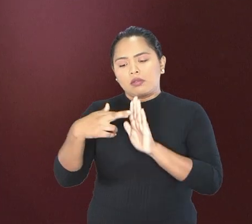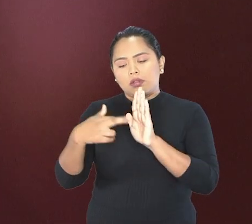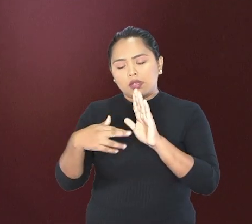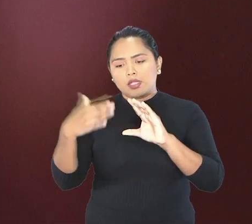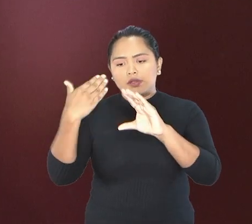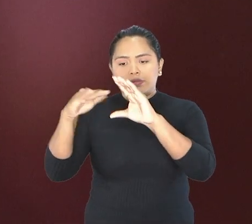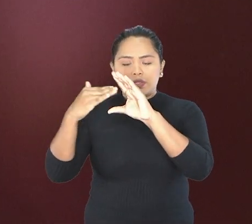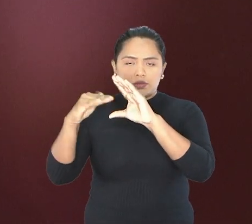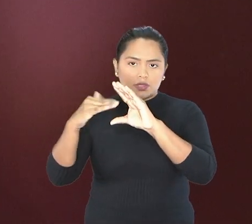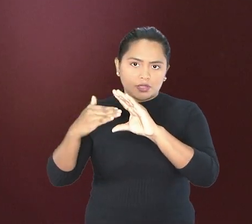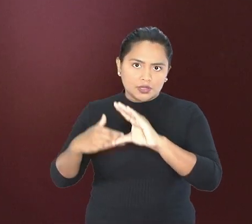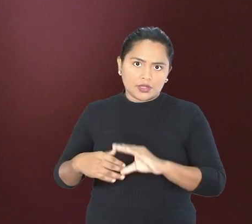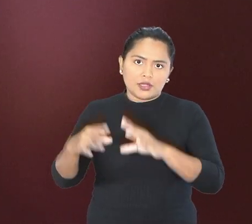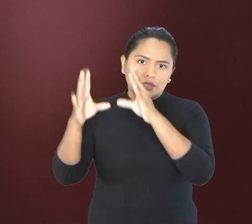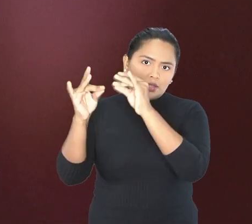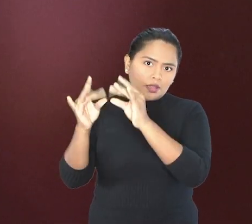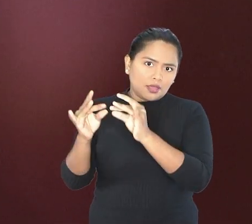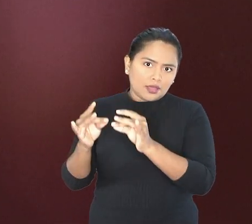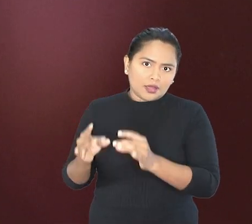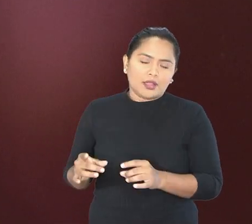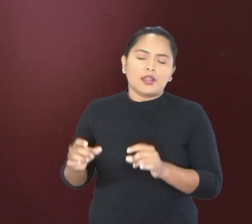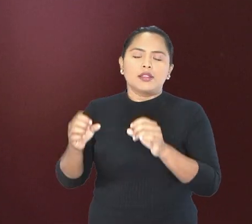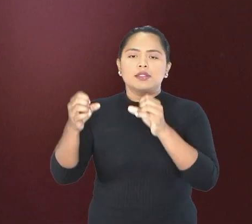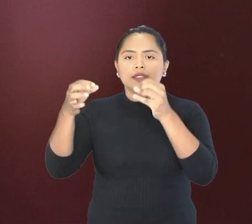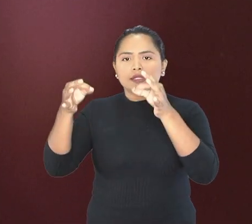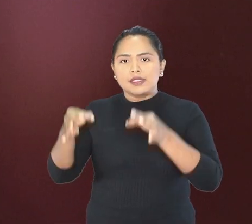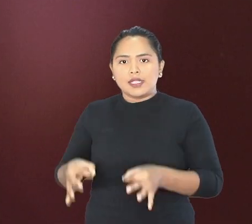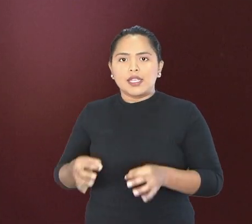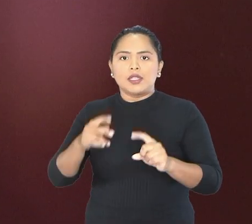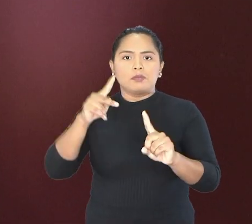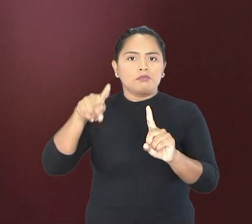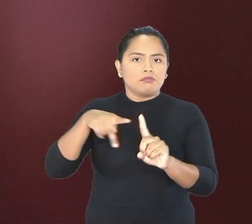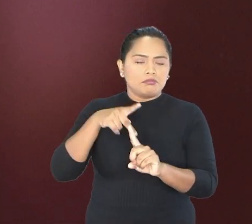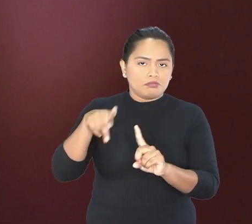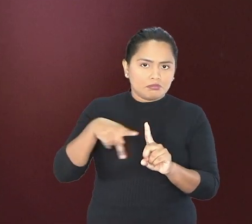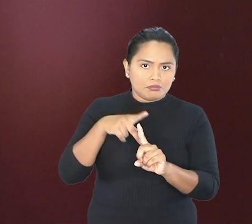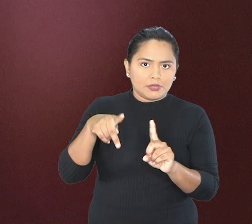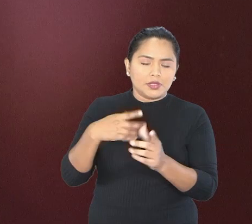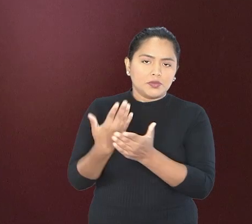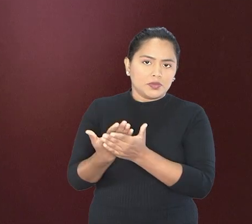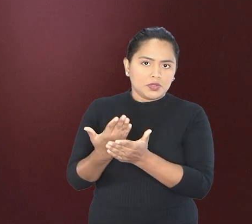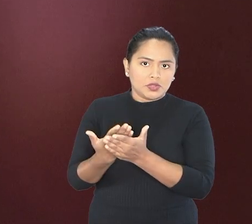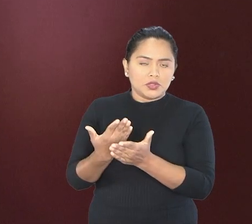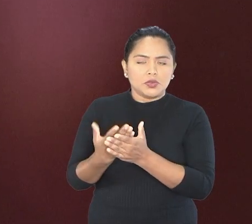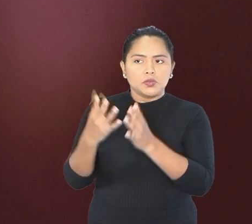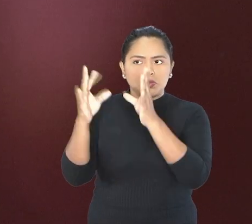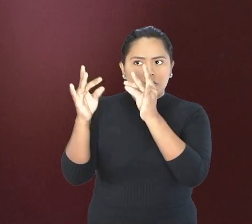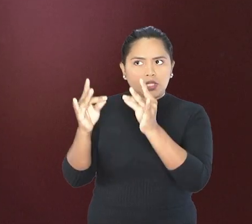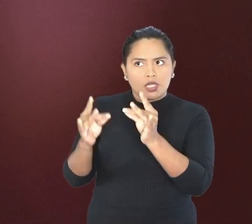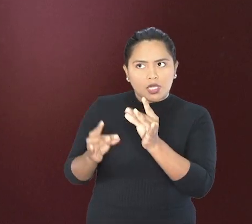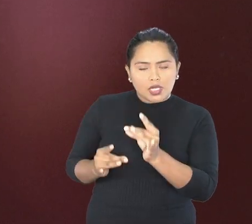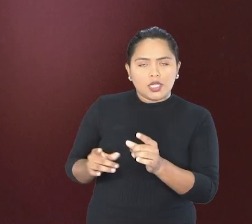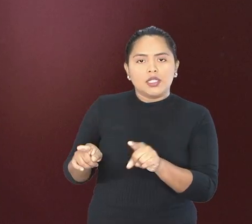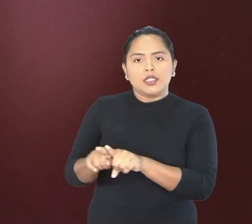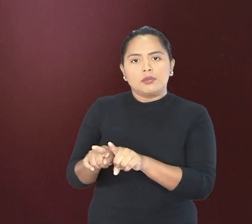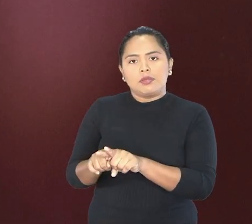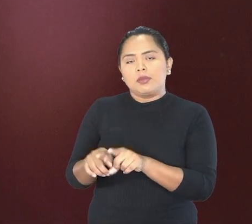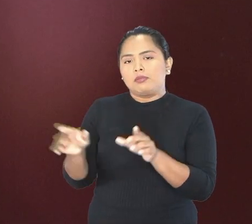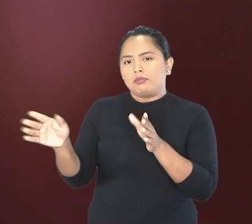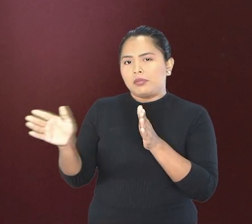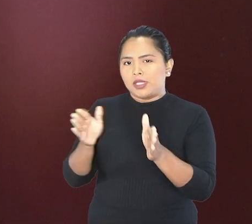indicar, né, conteúdo programático, quantidade de horas, período, tudo isso. A gente vai dizer se naquele período é possível que a